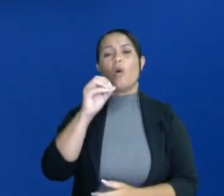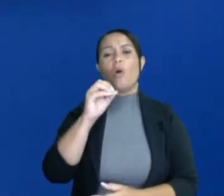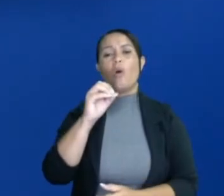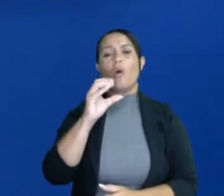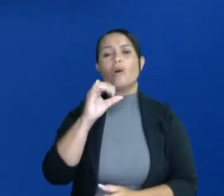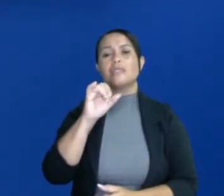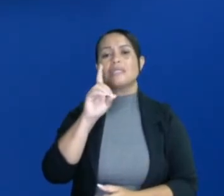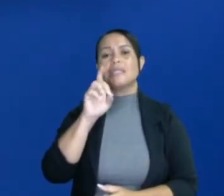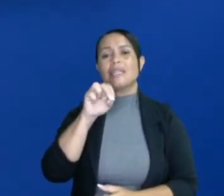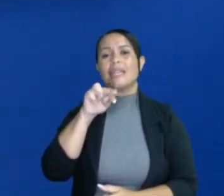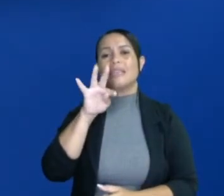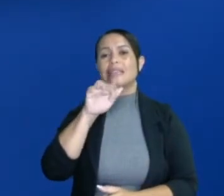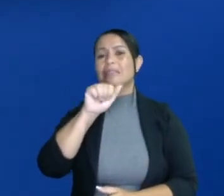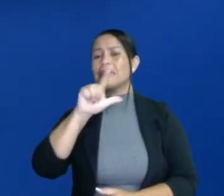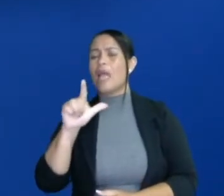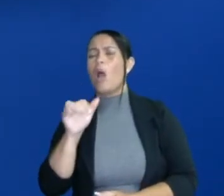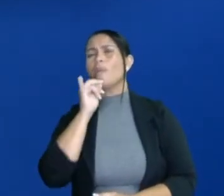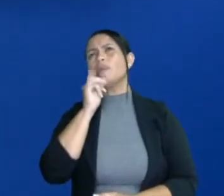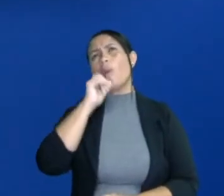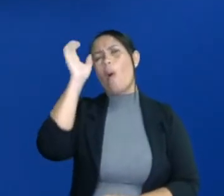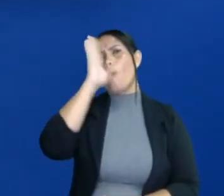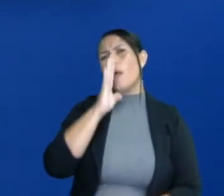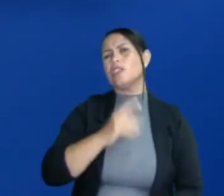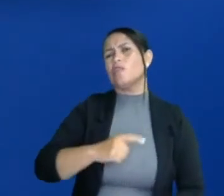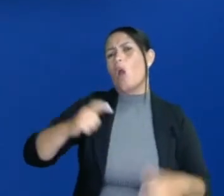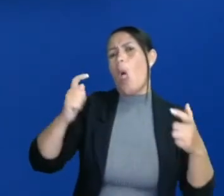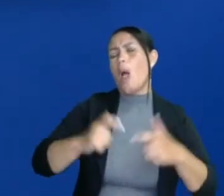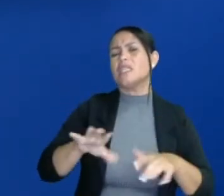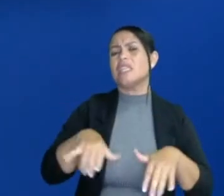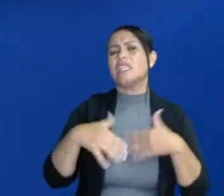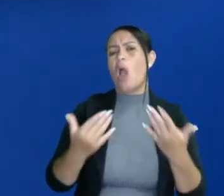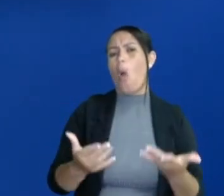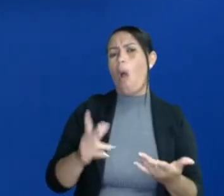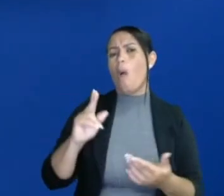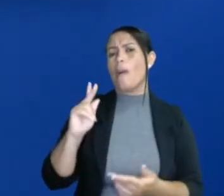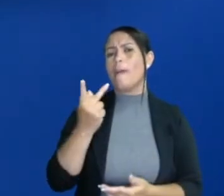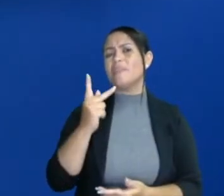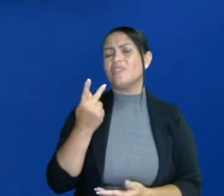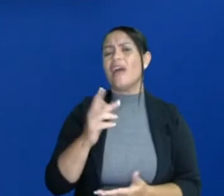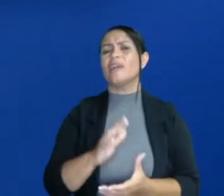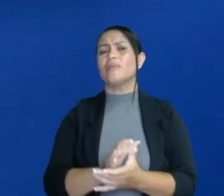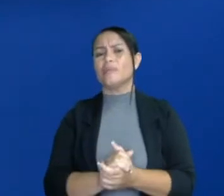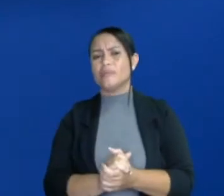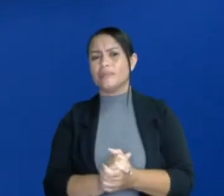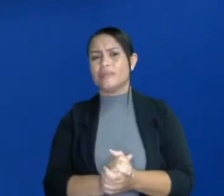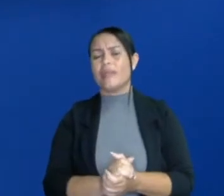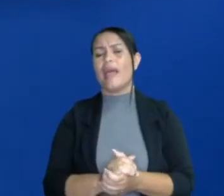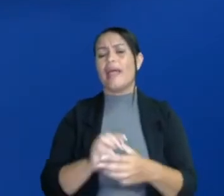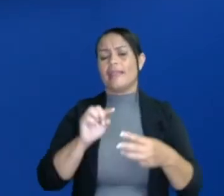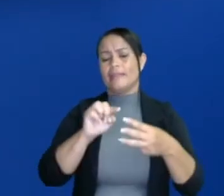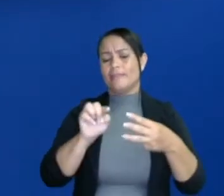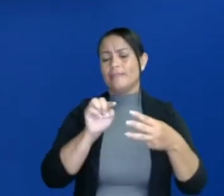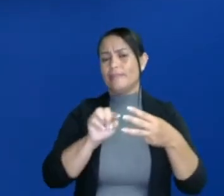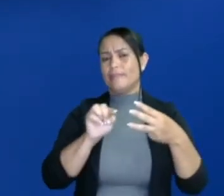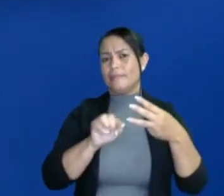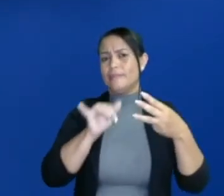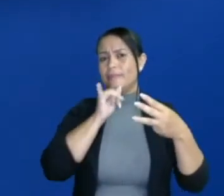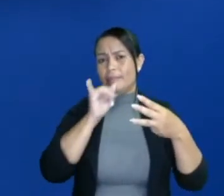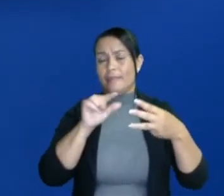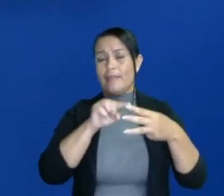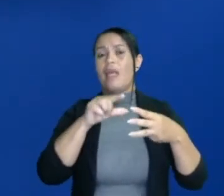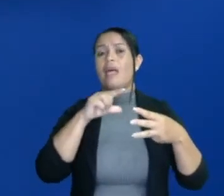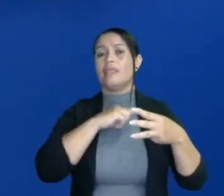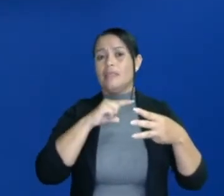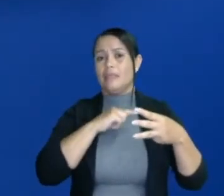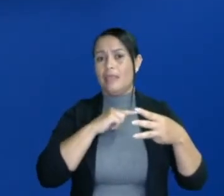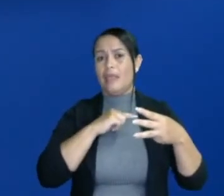ser uma questão de prova, por exemplo. O Brasil fica localizado em qual hemisfério? Então, essa resposta teria que ter 3 informações. O Brasil tem terras